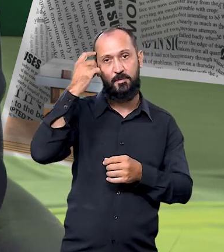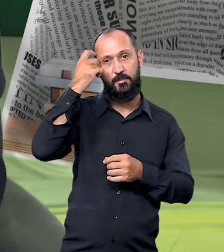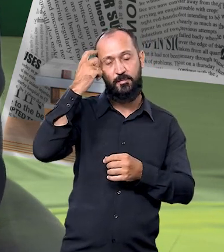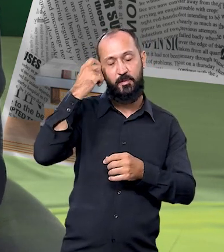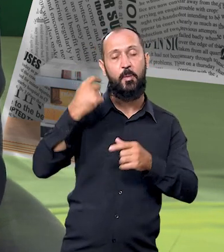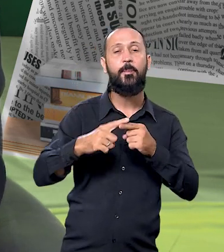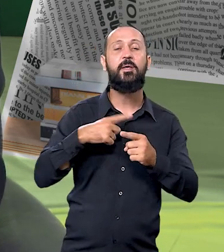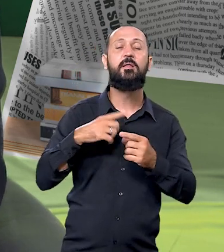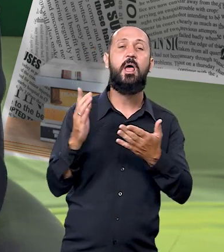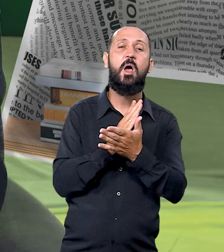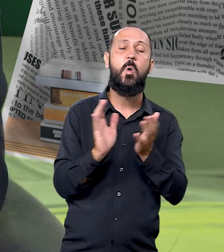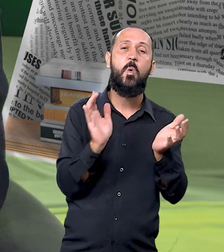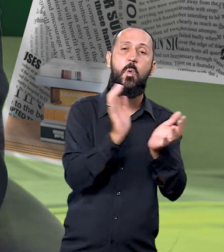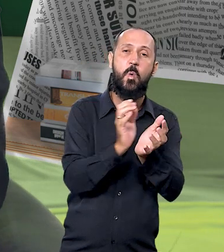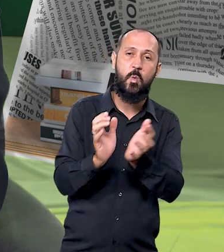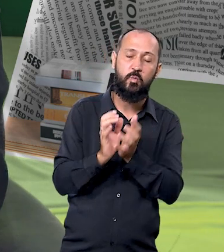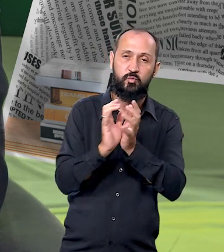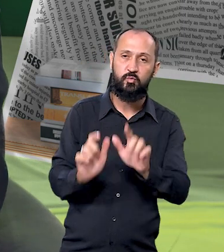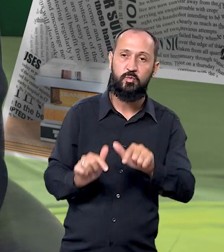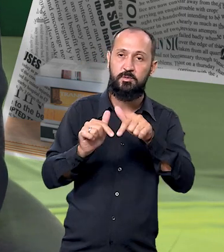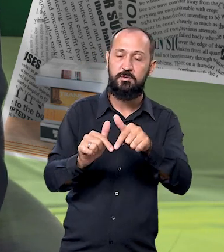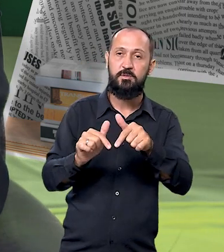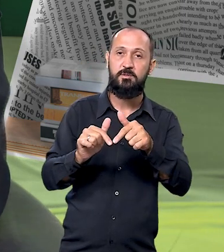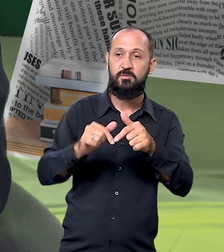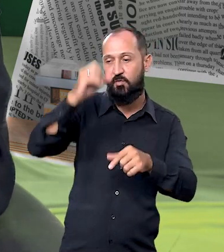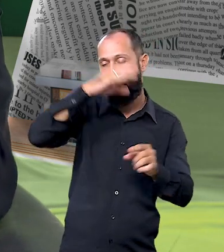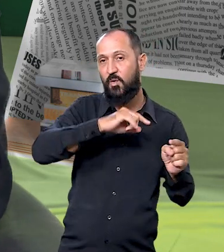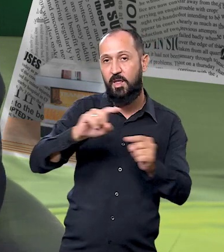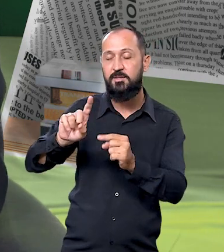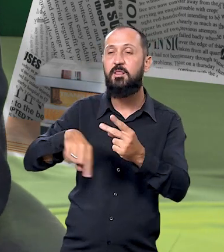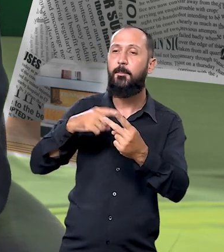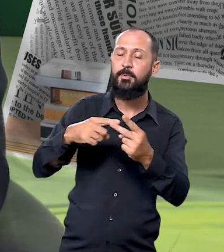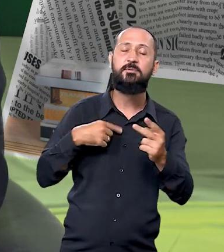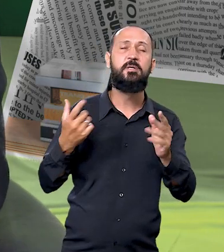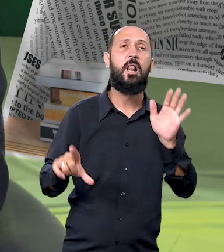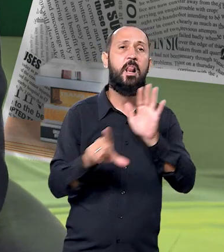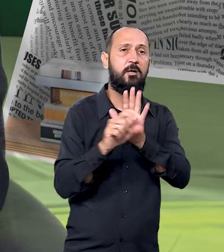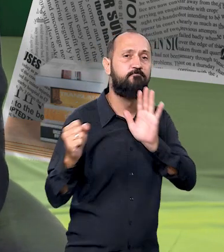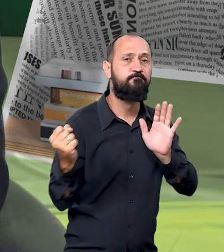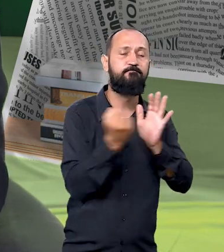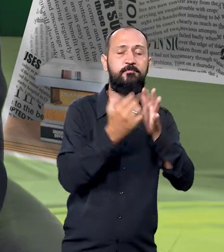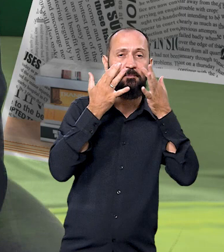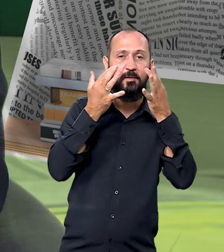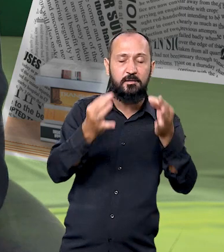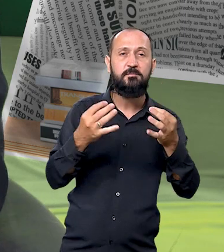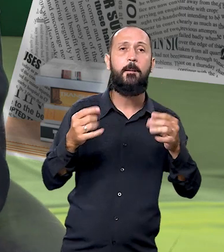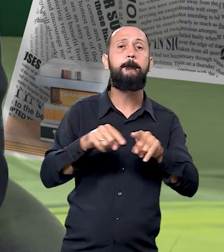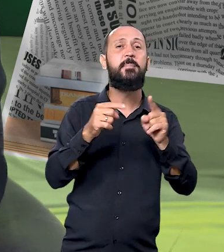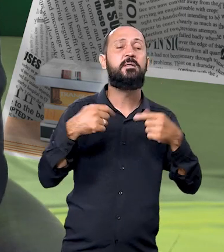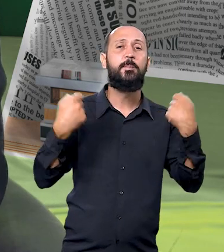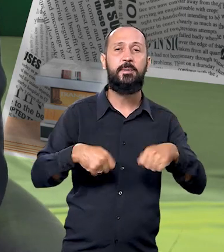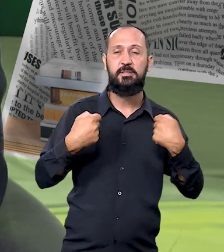prevenção, porque existem um conjunto de ações pós-violência, né? Uhum. Tem marcos legais, tem uma rede de